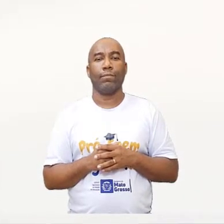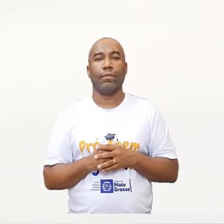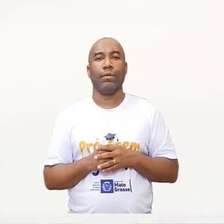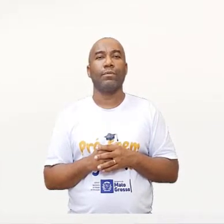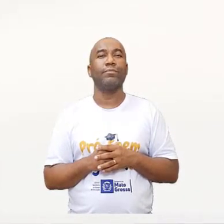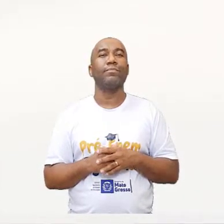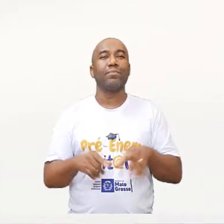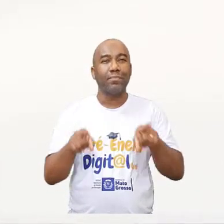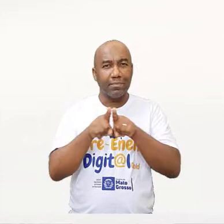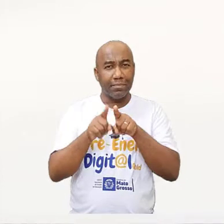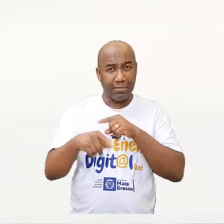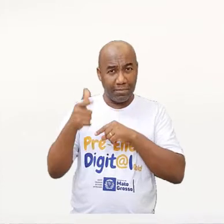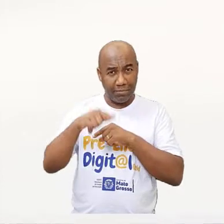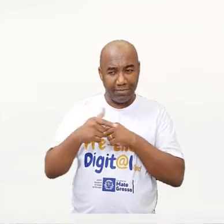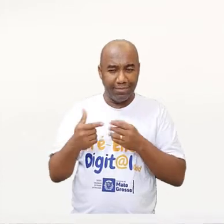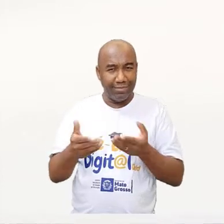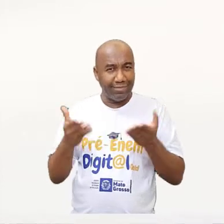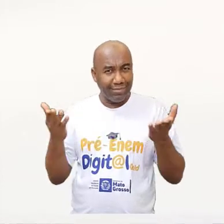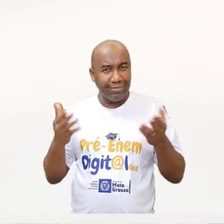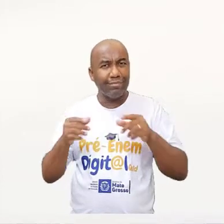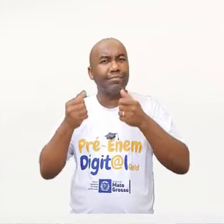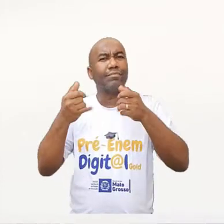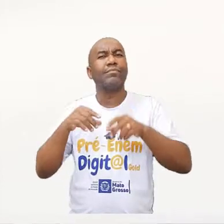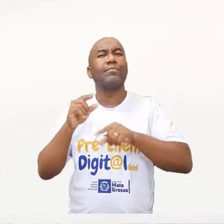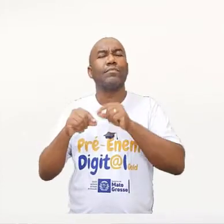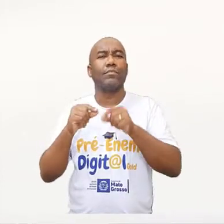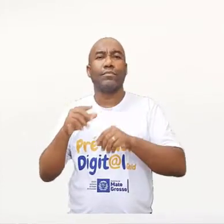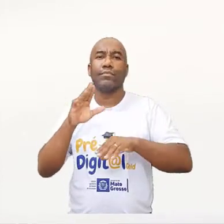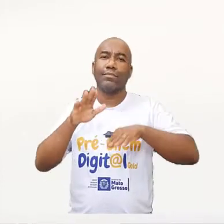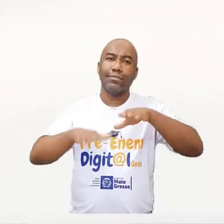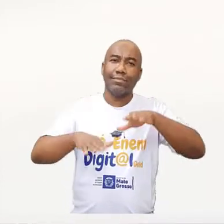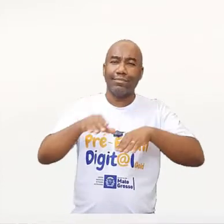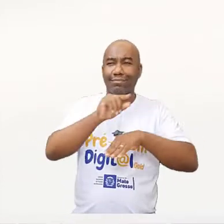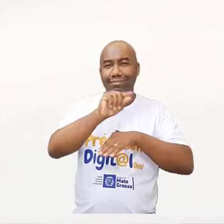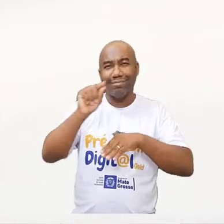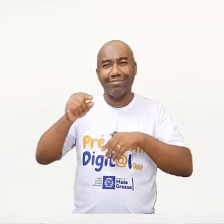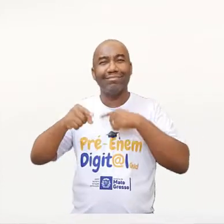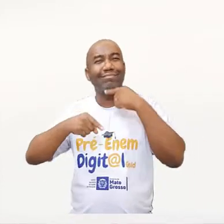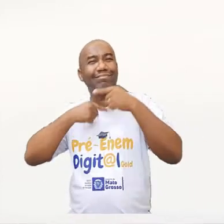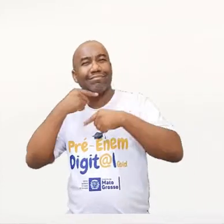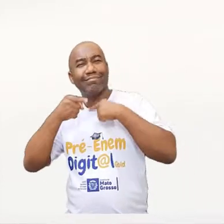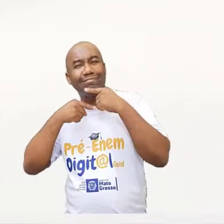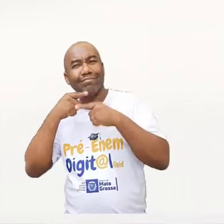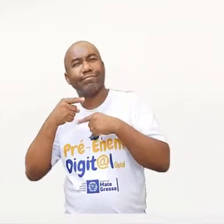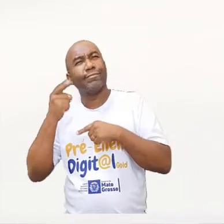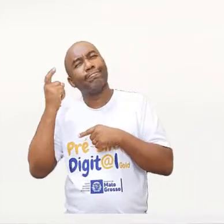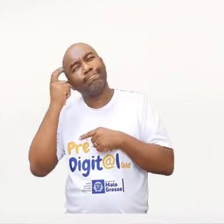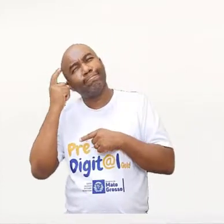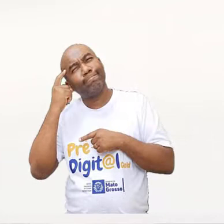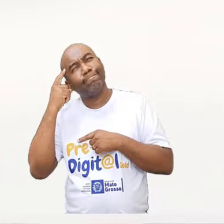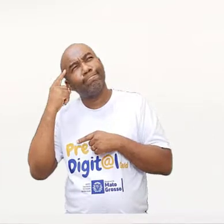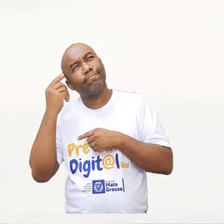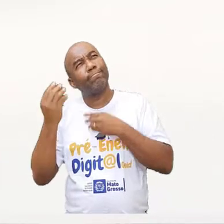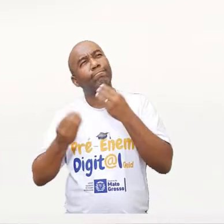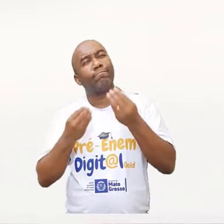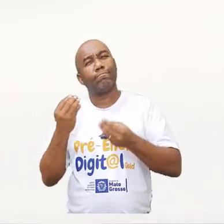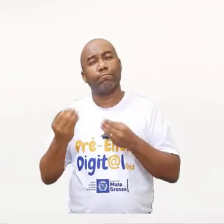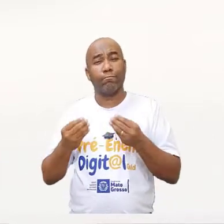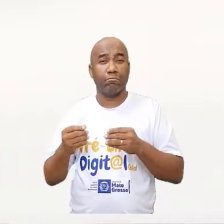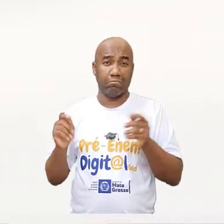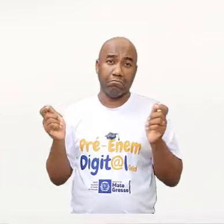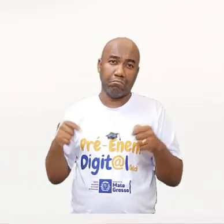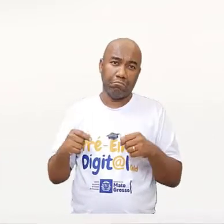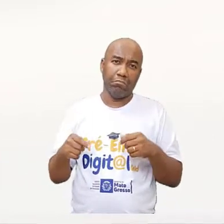Há casos de concordância que geram algumas dúvidas, né? Porque nós ficamos assim, na maioria